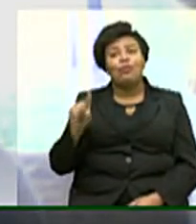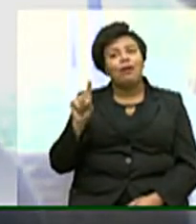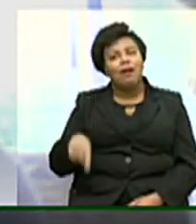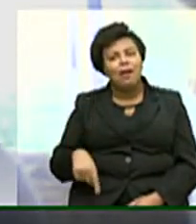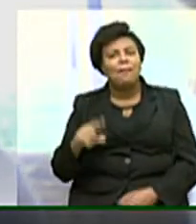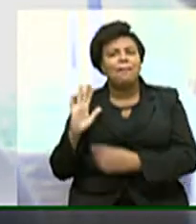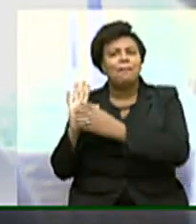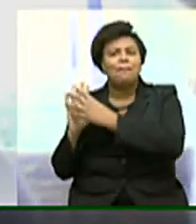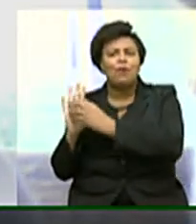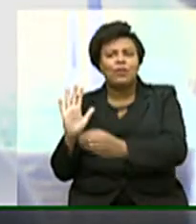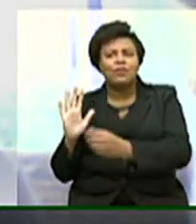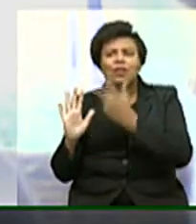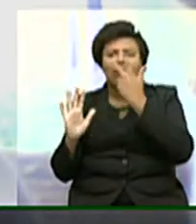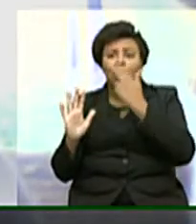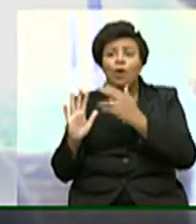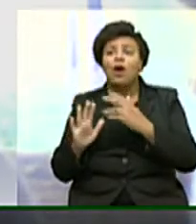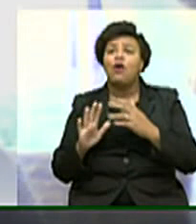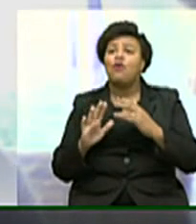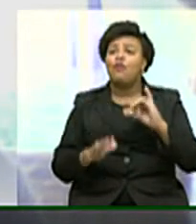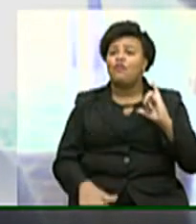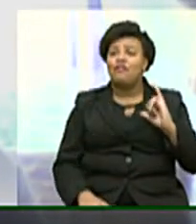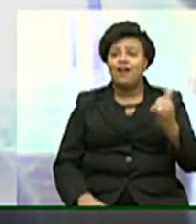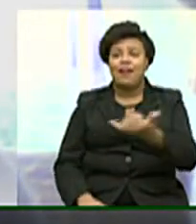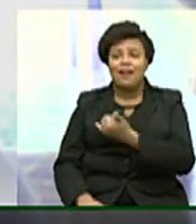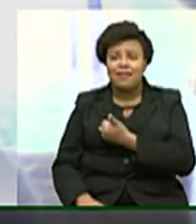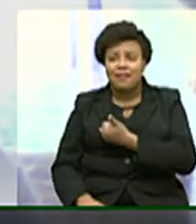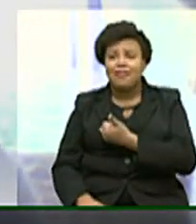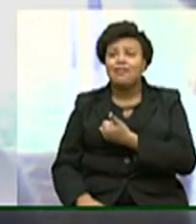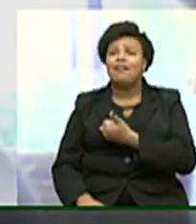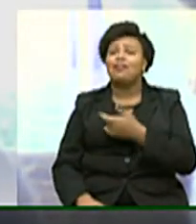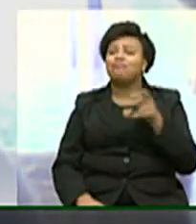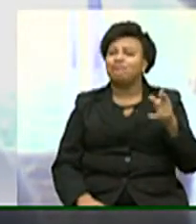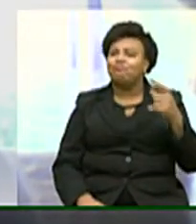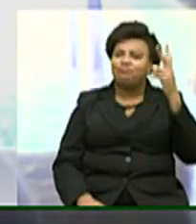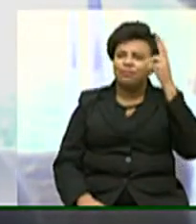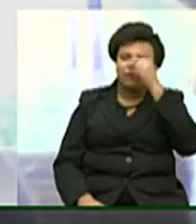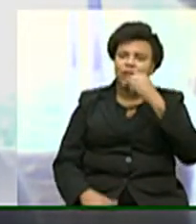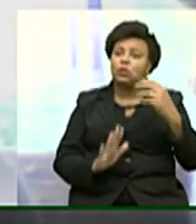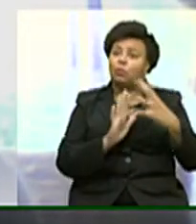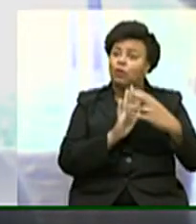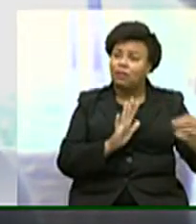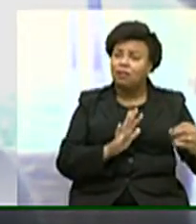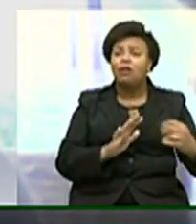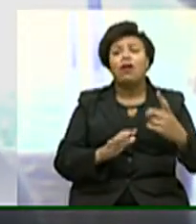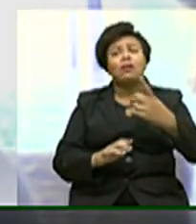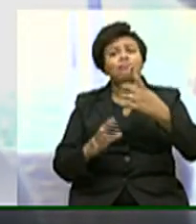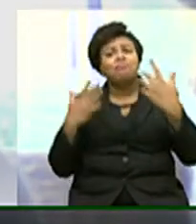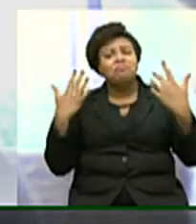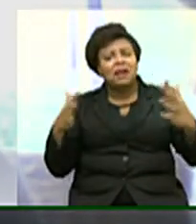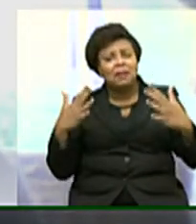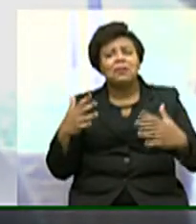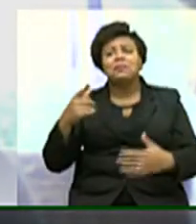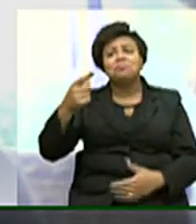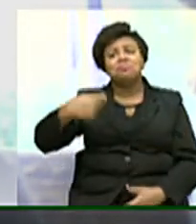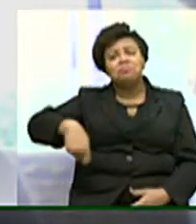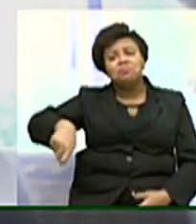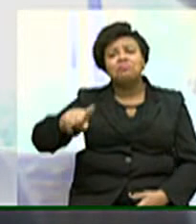o modelo, assim como Vacaria, o prefeito Amadeu Boeira. Parabéns. Precisamos de prefeitos que nem